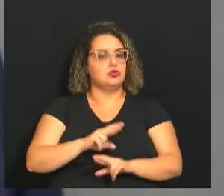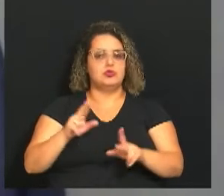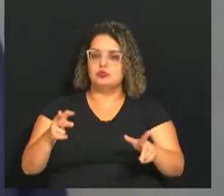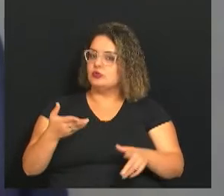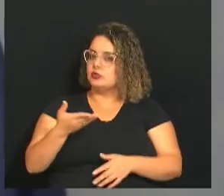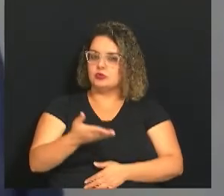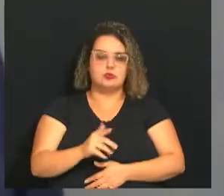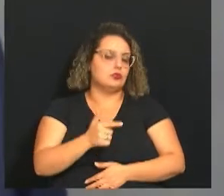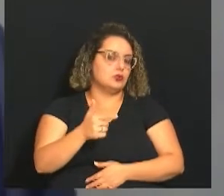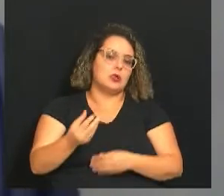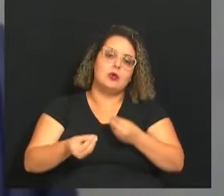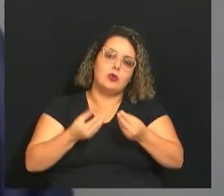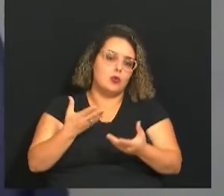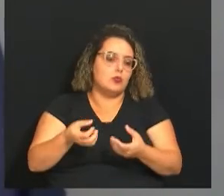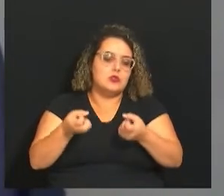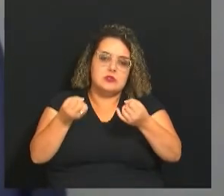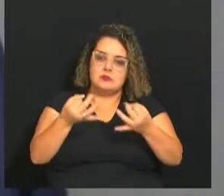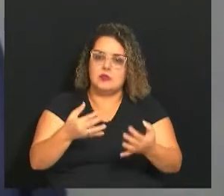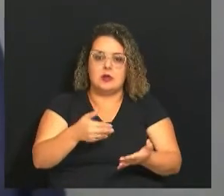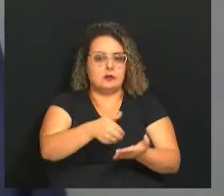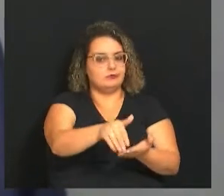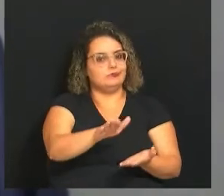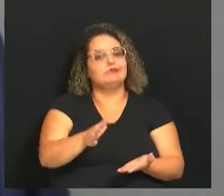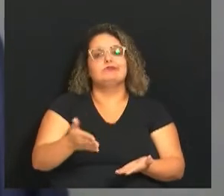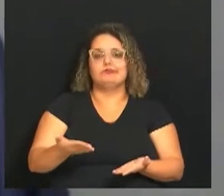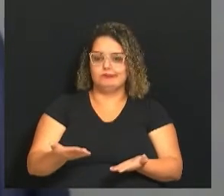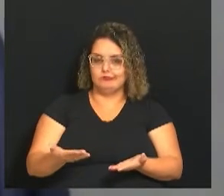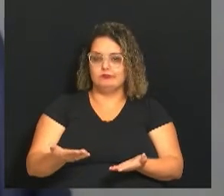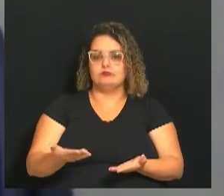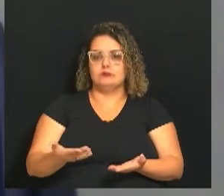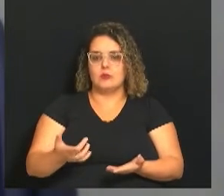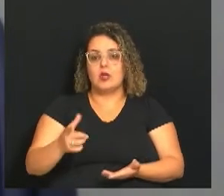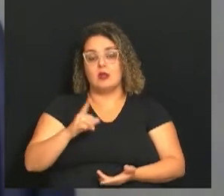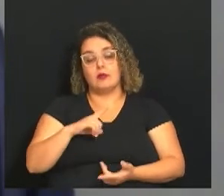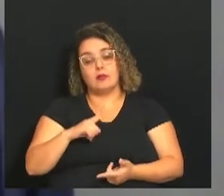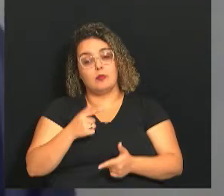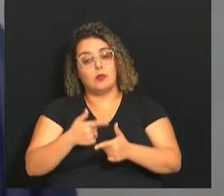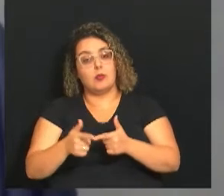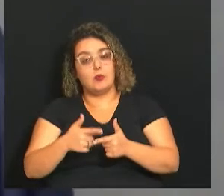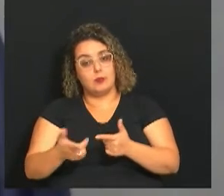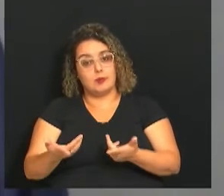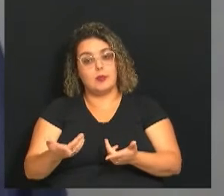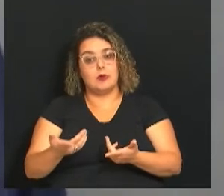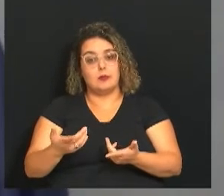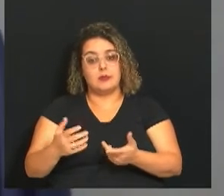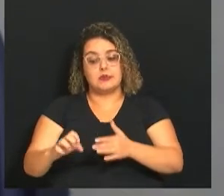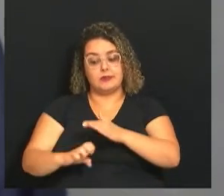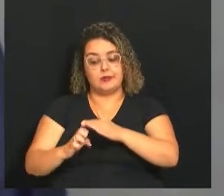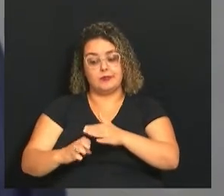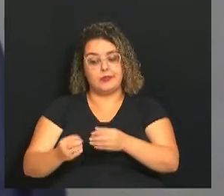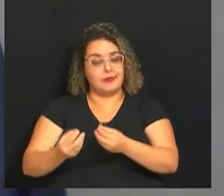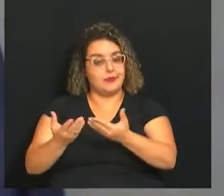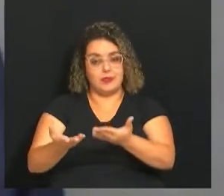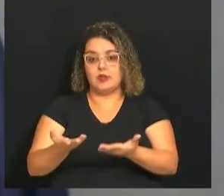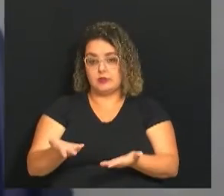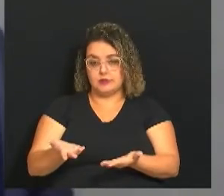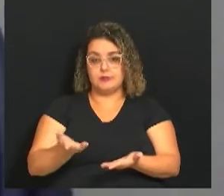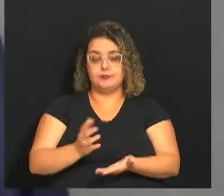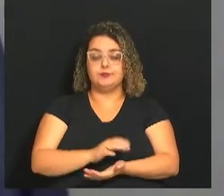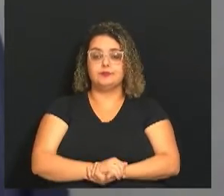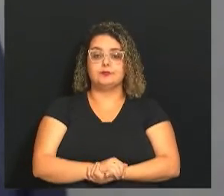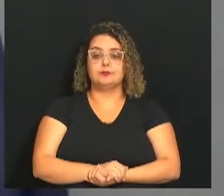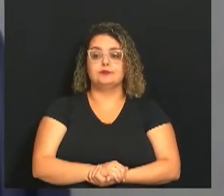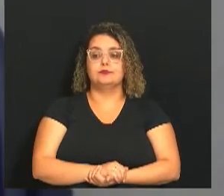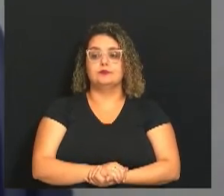justificar essa demissão e a empresa tem uma série de outros riscos. Um ponto importante também que alguns clientes